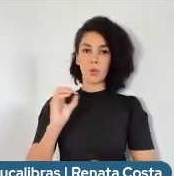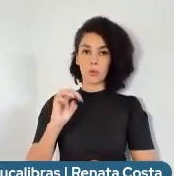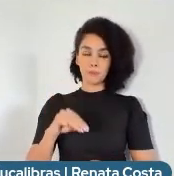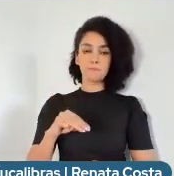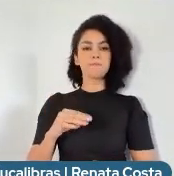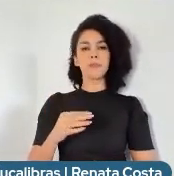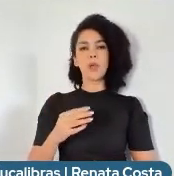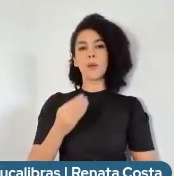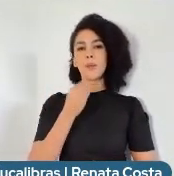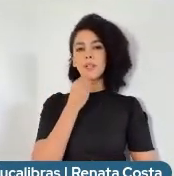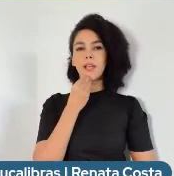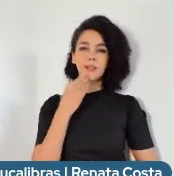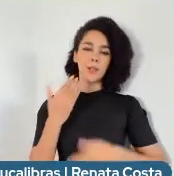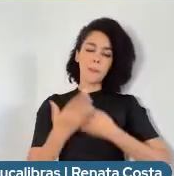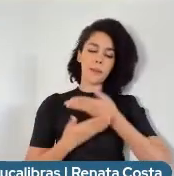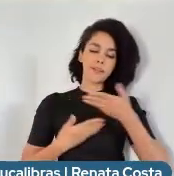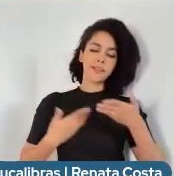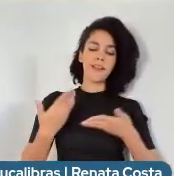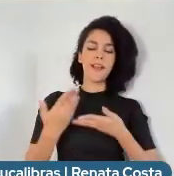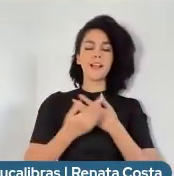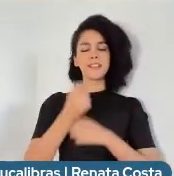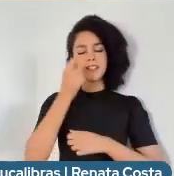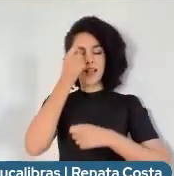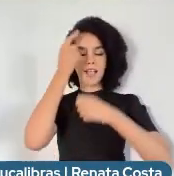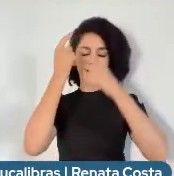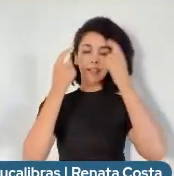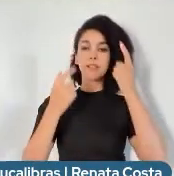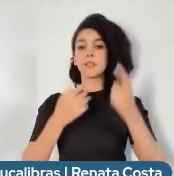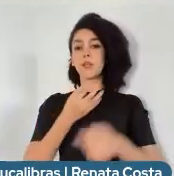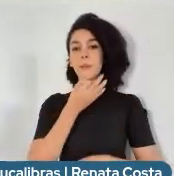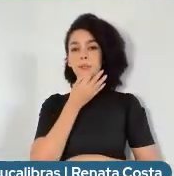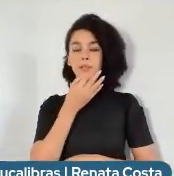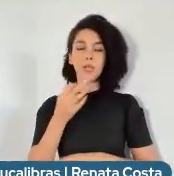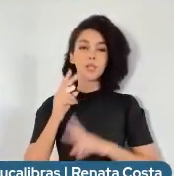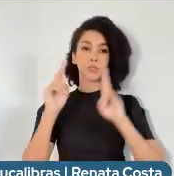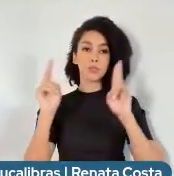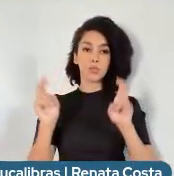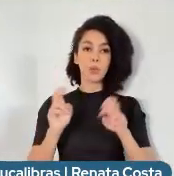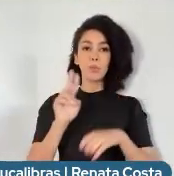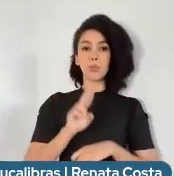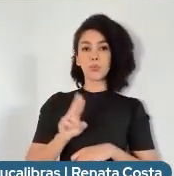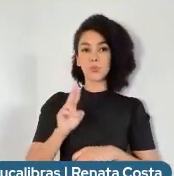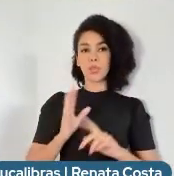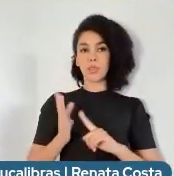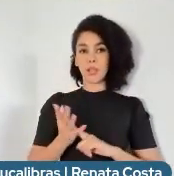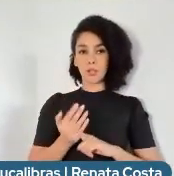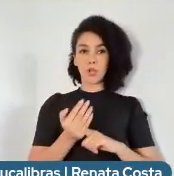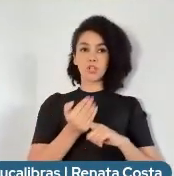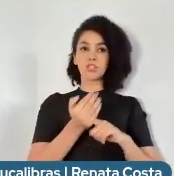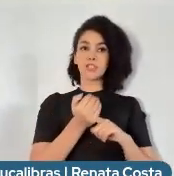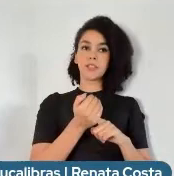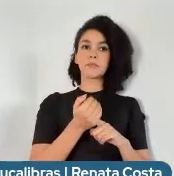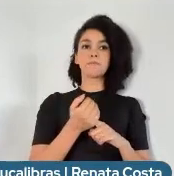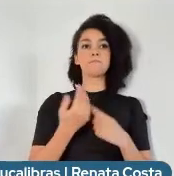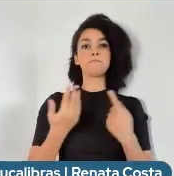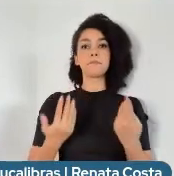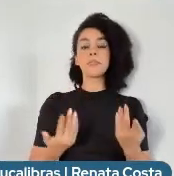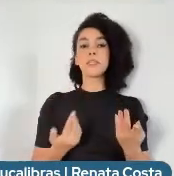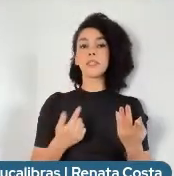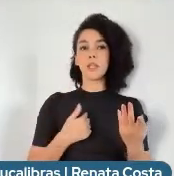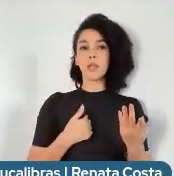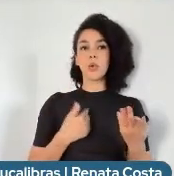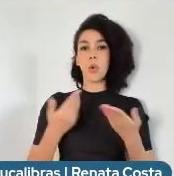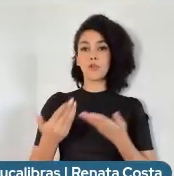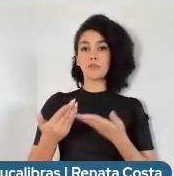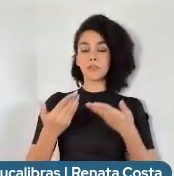suas ideias, né, das suas opiniões em relação ao uso de tecnologia. E eu